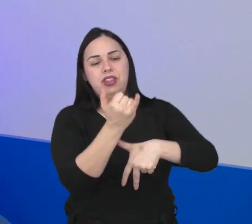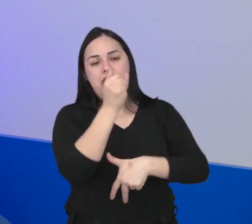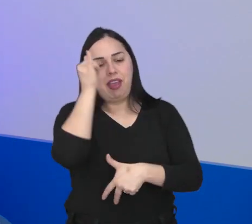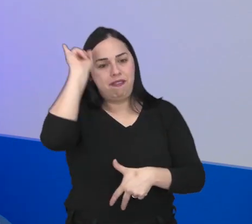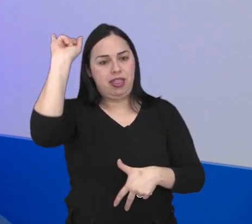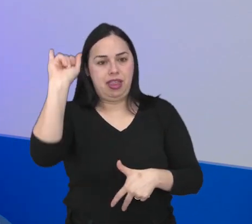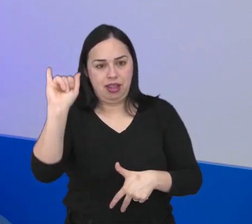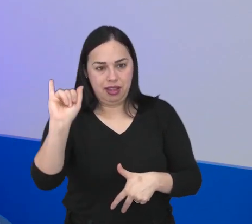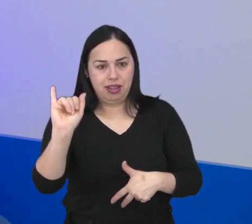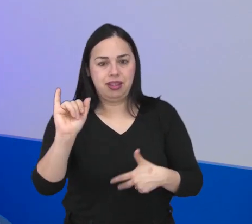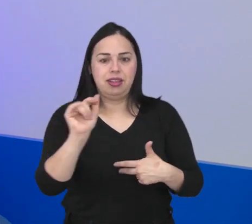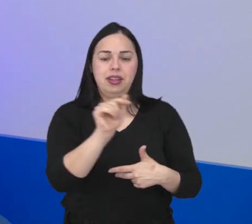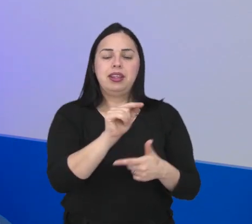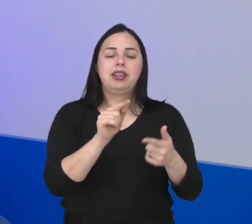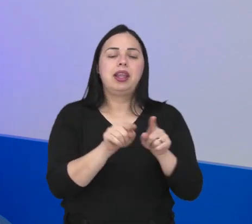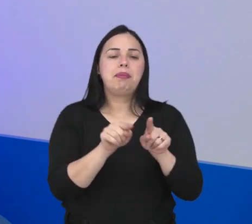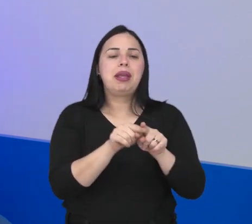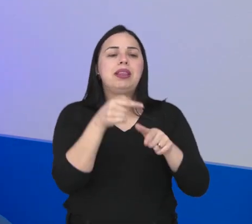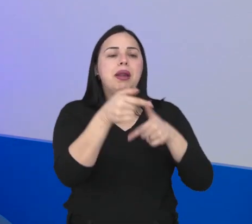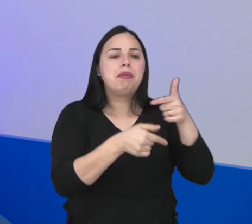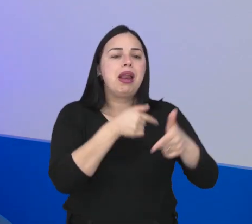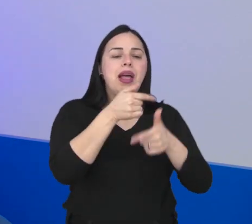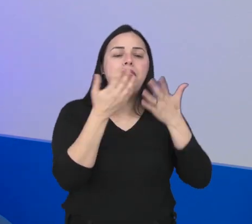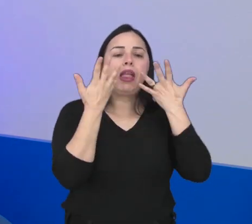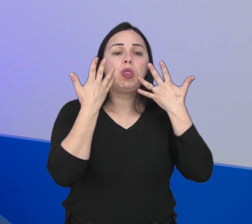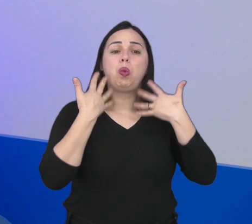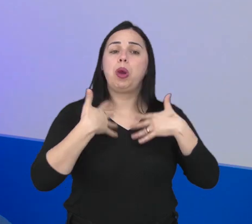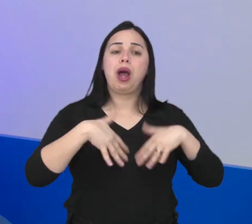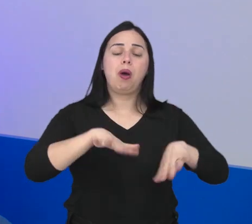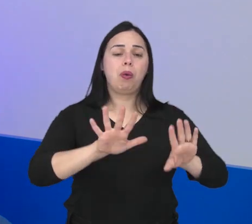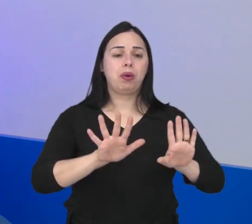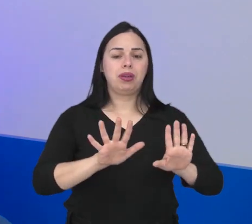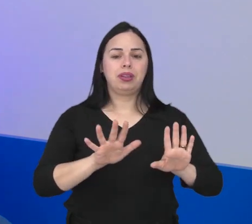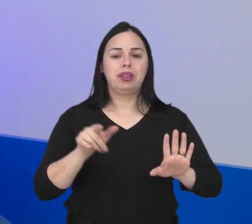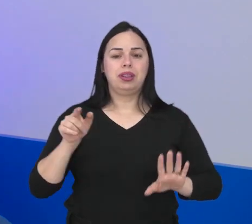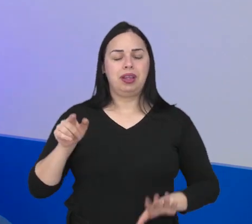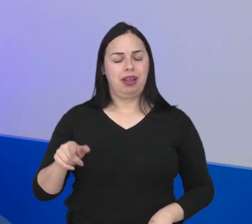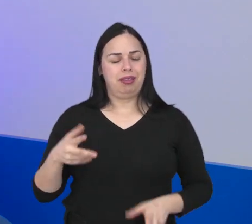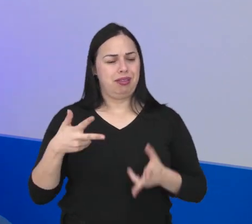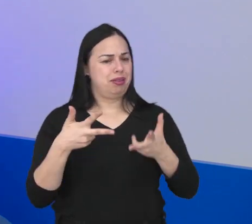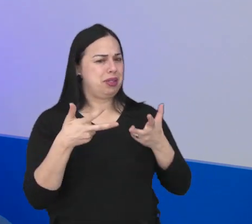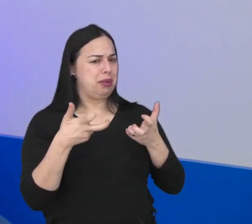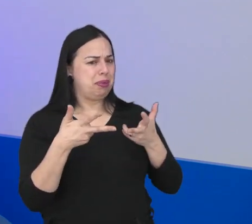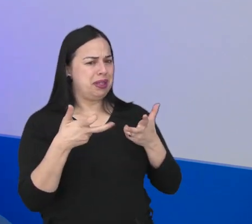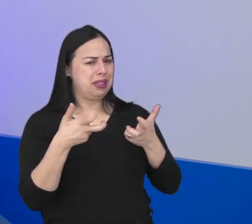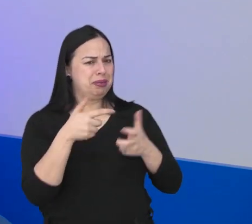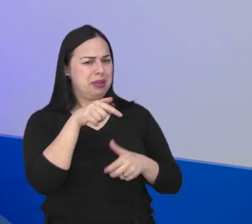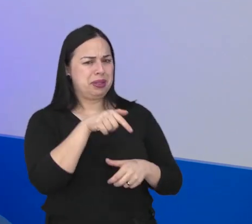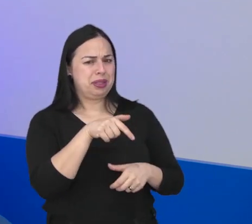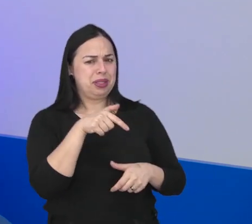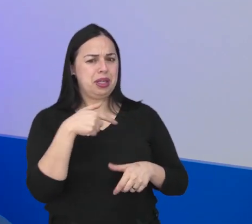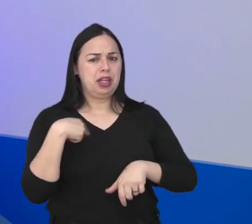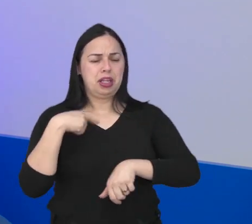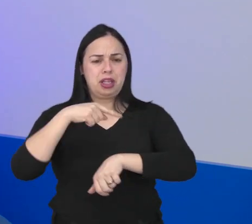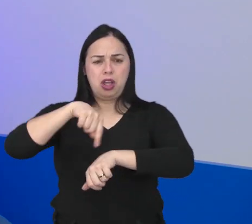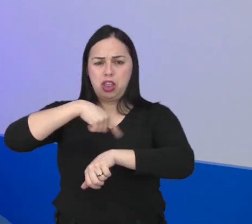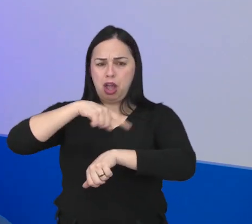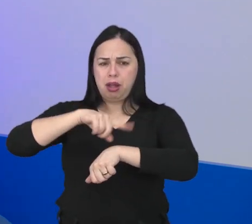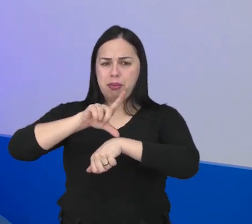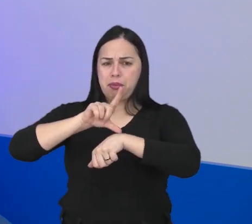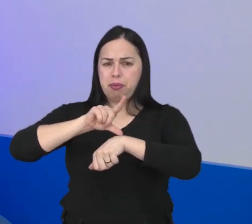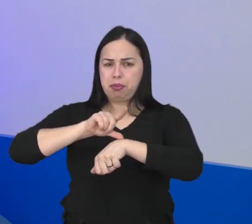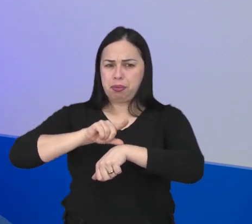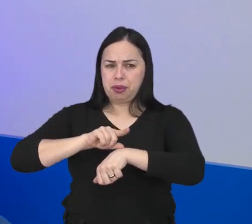E a produtividade, ela alcançada, naturalmente o empregador ele consegue enxergar que aquele número de